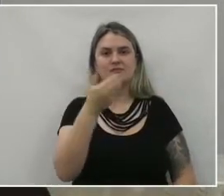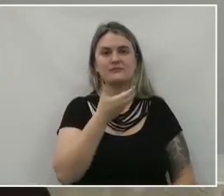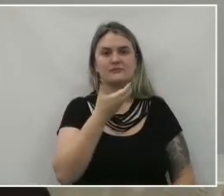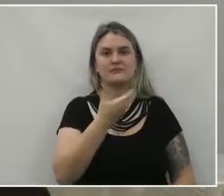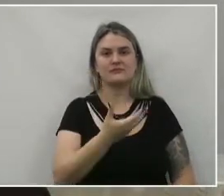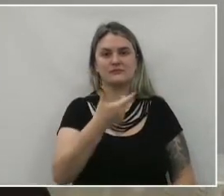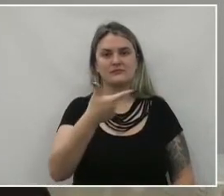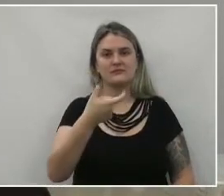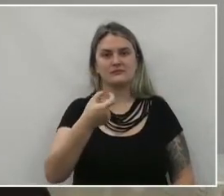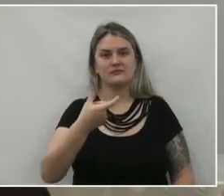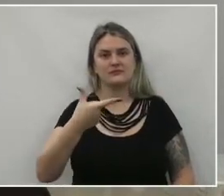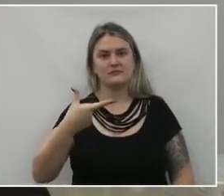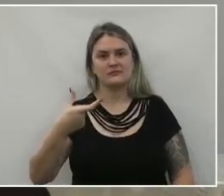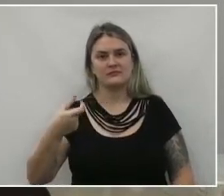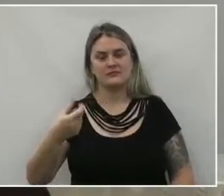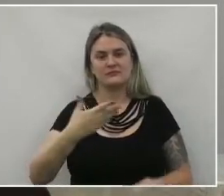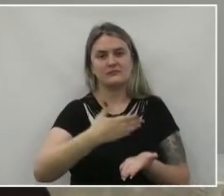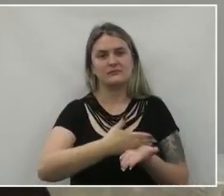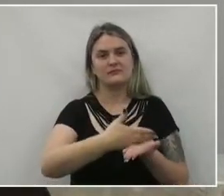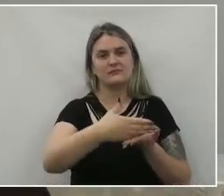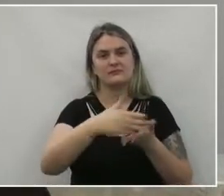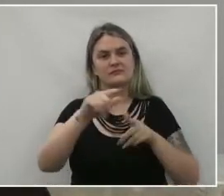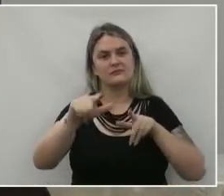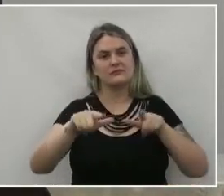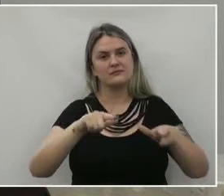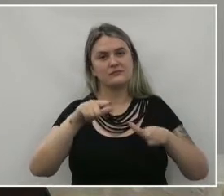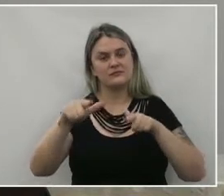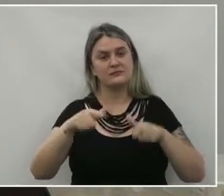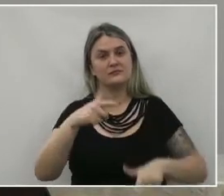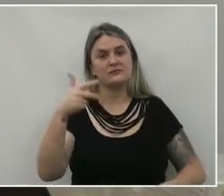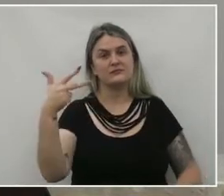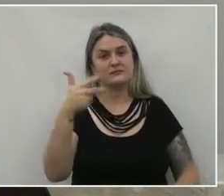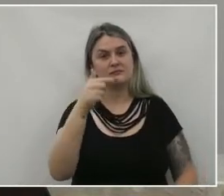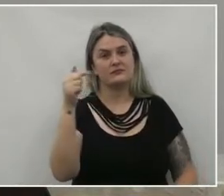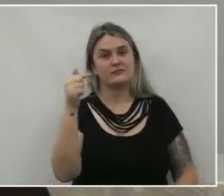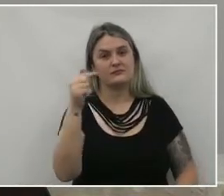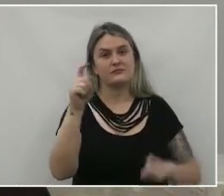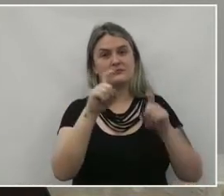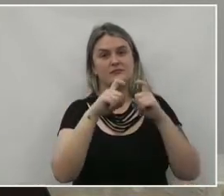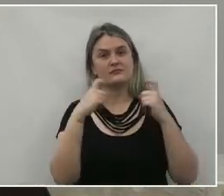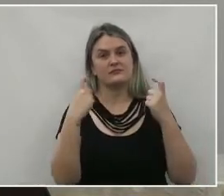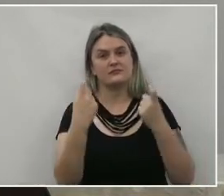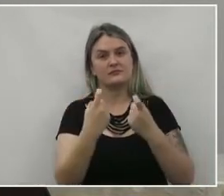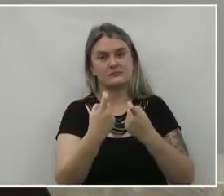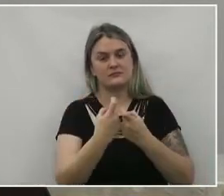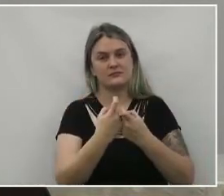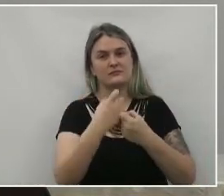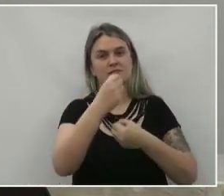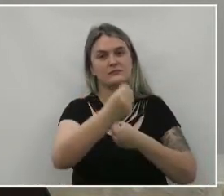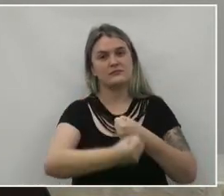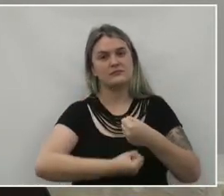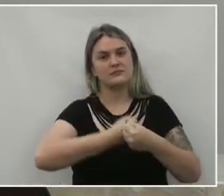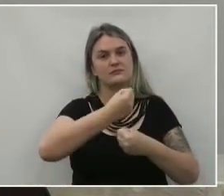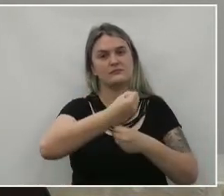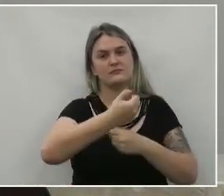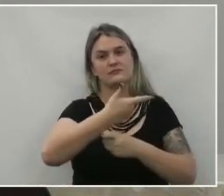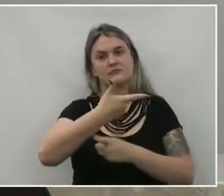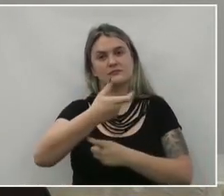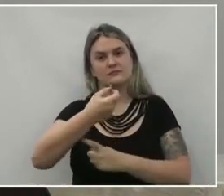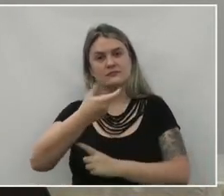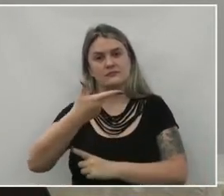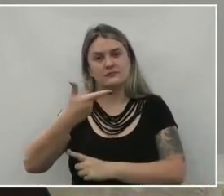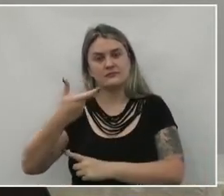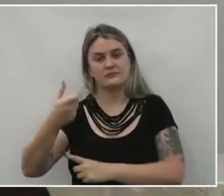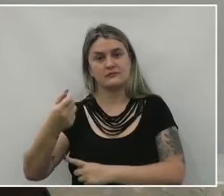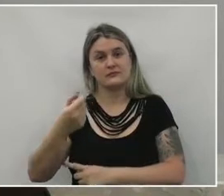dezembro de 2020. Declaro abertos os trabalhos da 37ª reunião ordinária do exercício de 2020